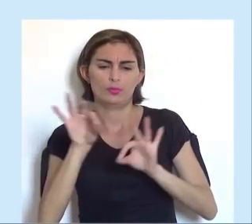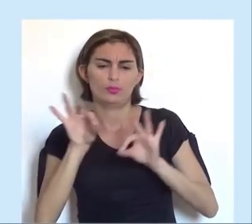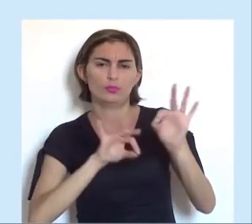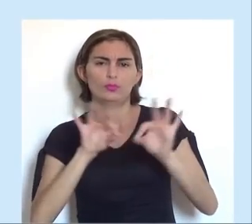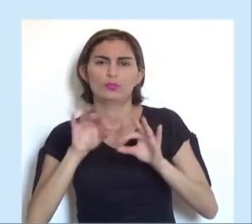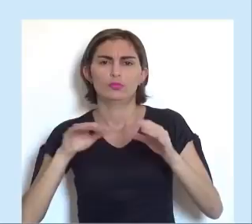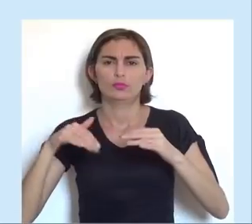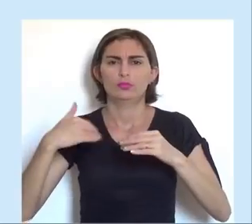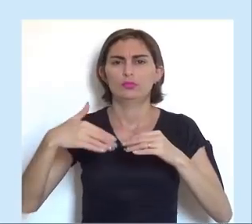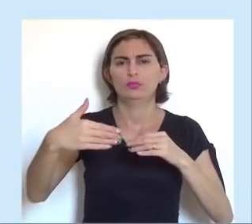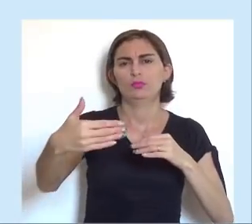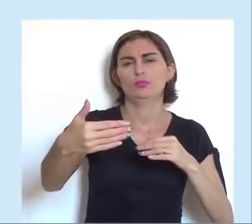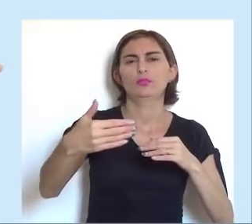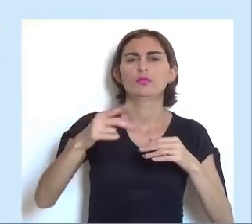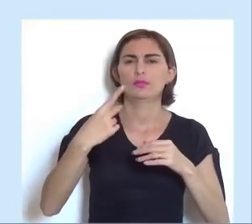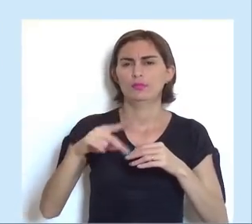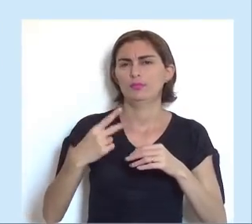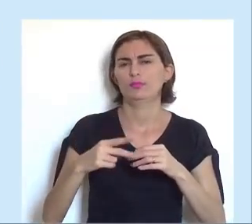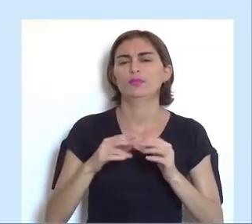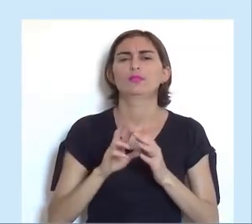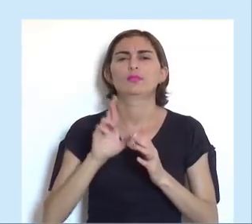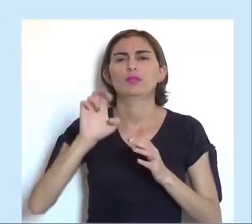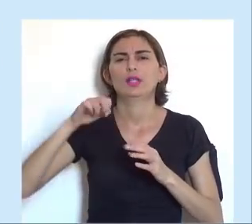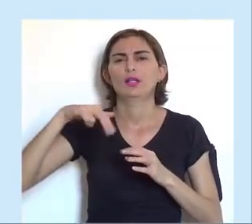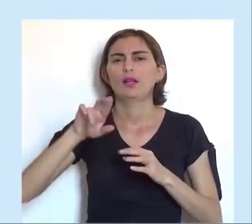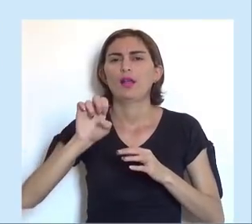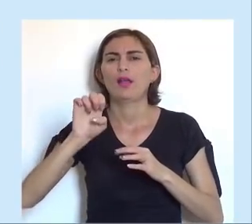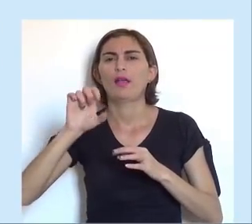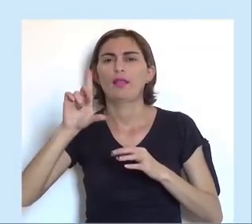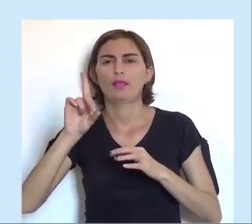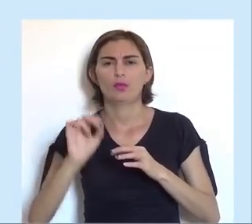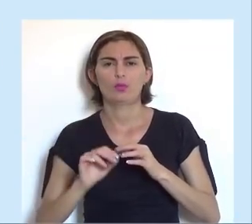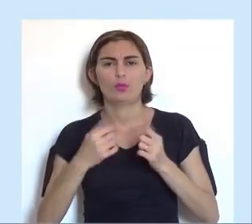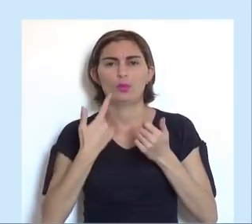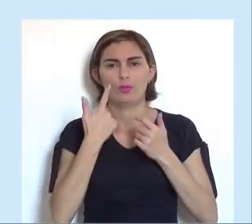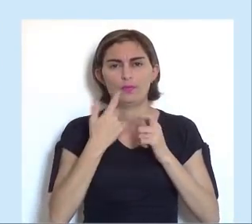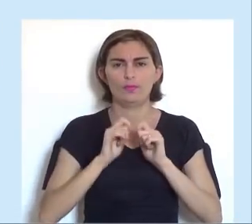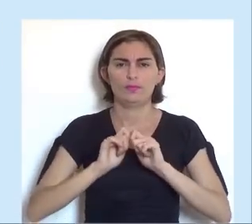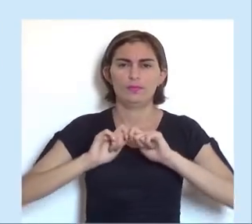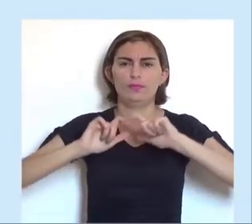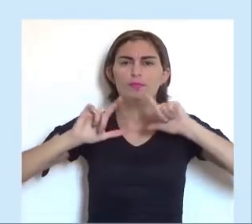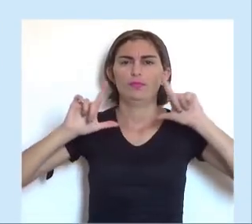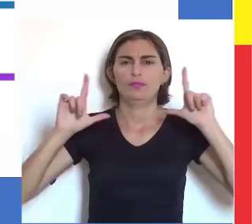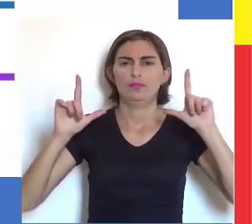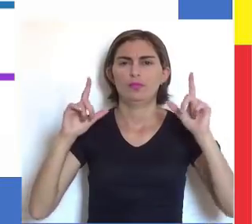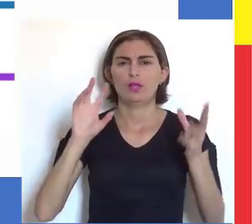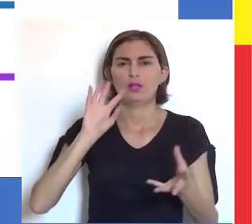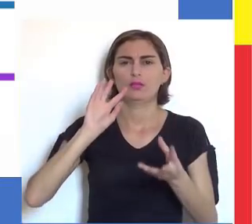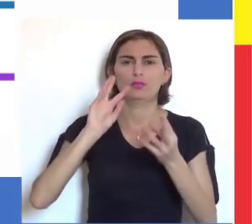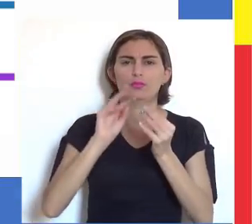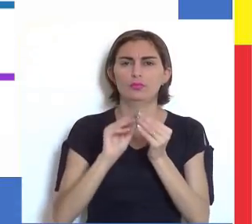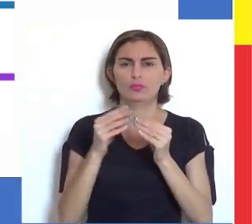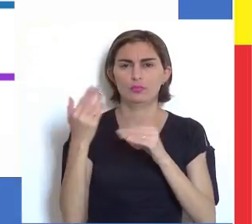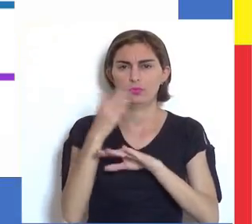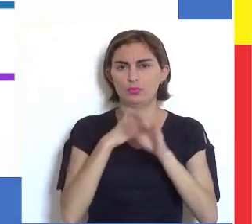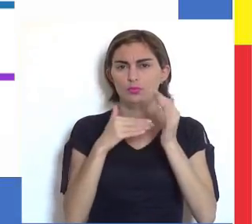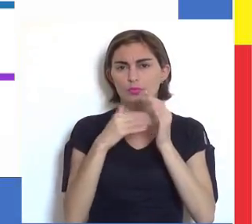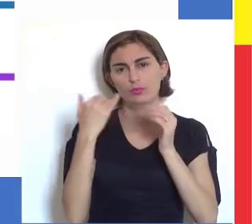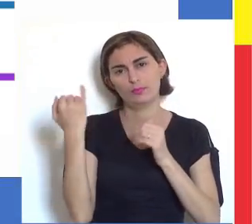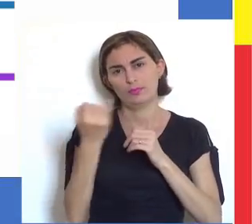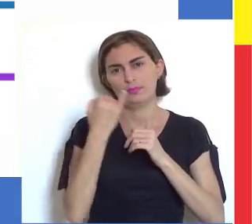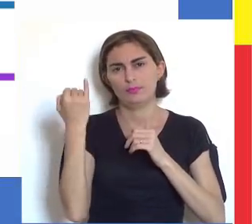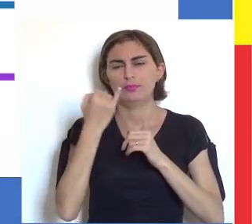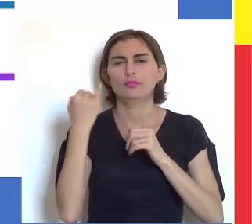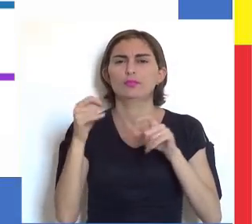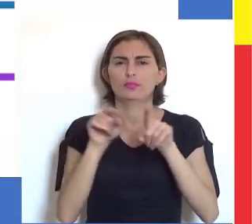ali dentro do enredo. É isso que é o enredo. E aí eu trouxe um quadro para vocês que vai aparecer com um resumo de tudo isso, porque é